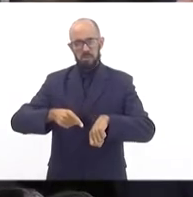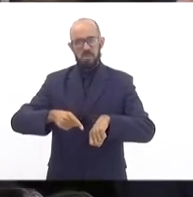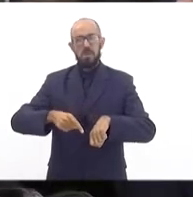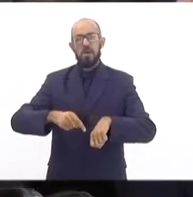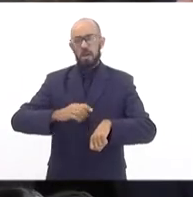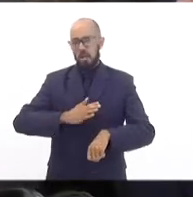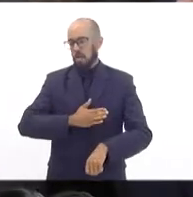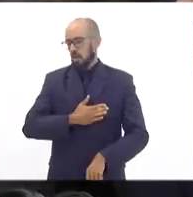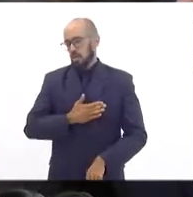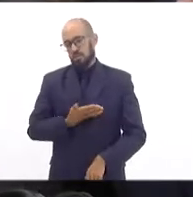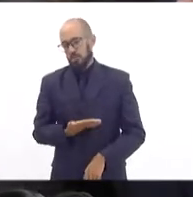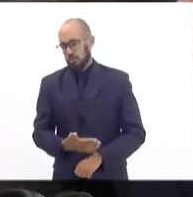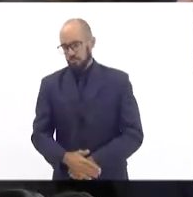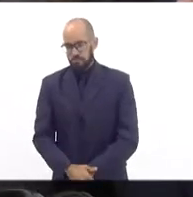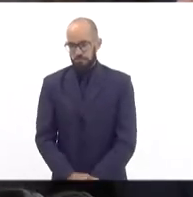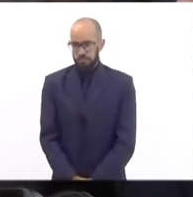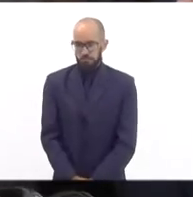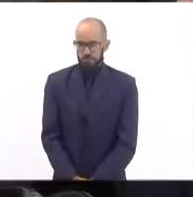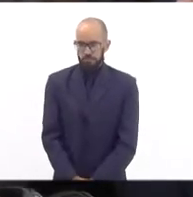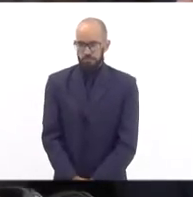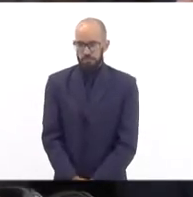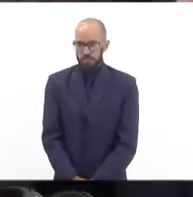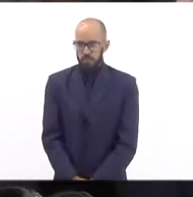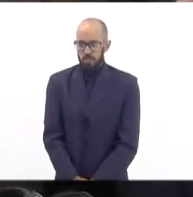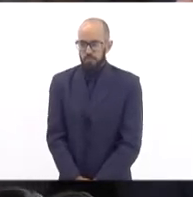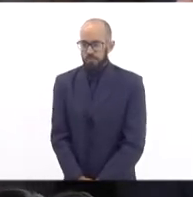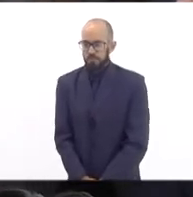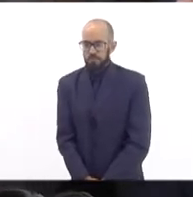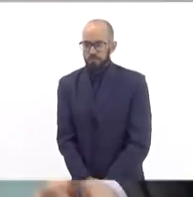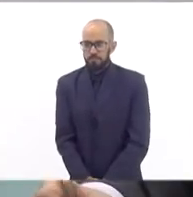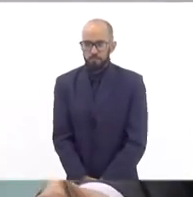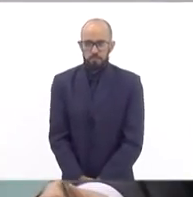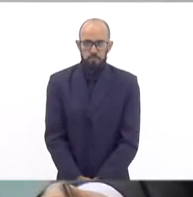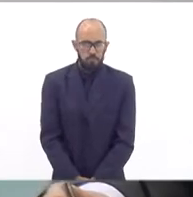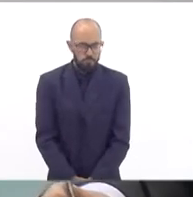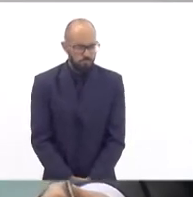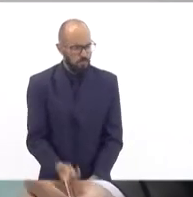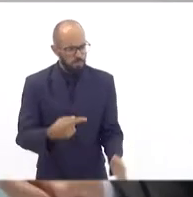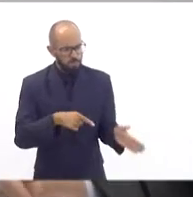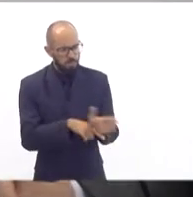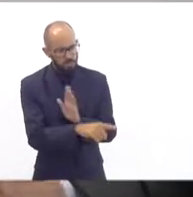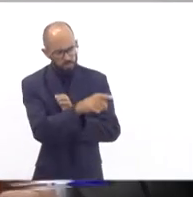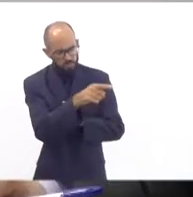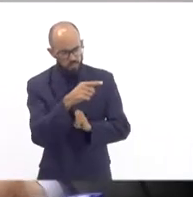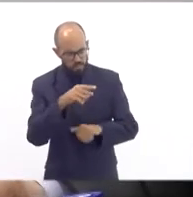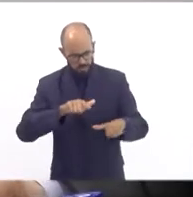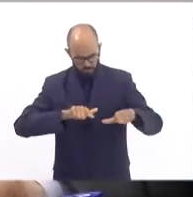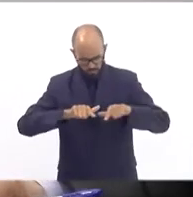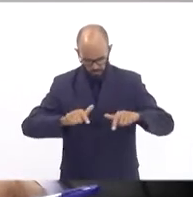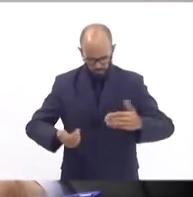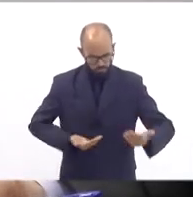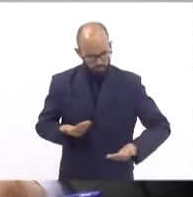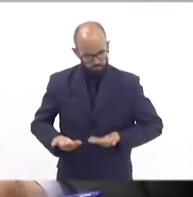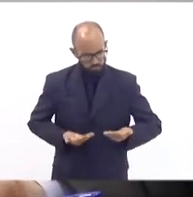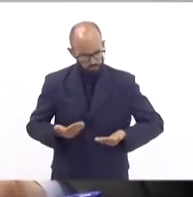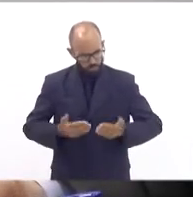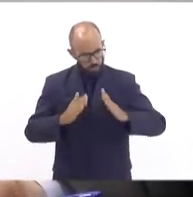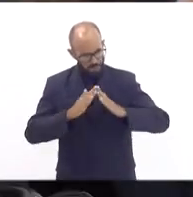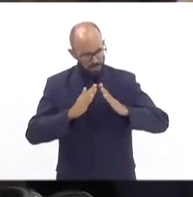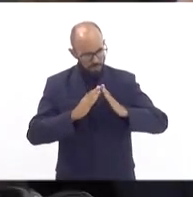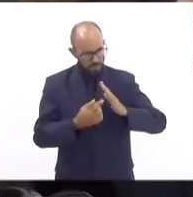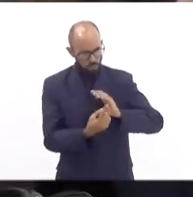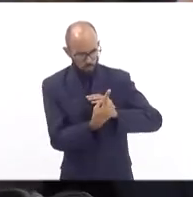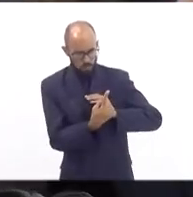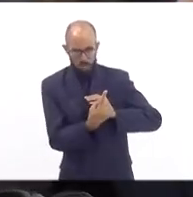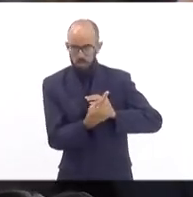cruel. Entendi, entendi. Você trabalha como diarista em uma casa só? Não.